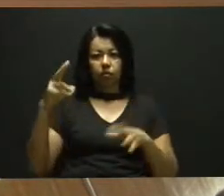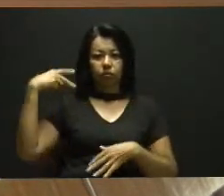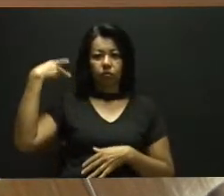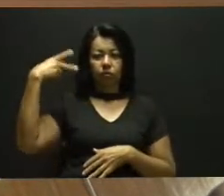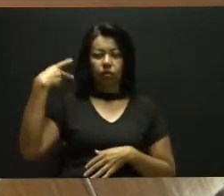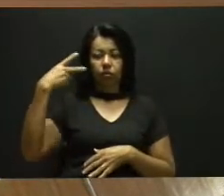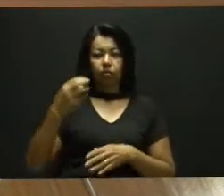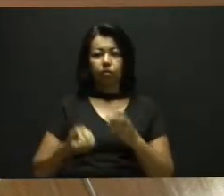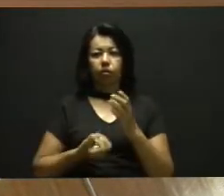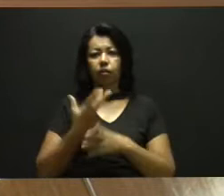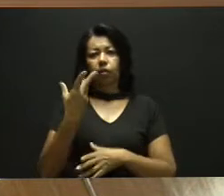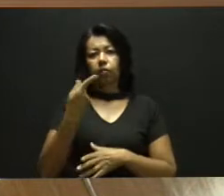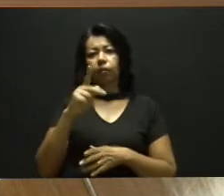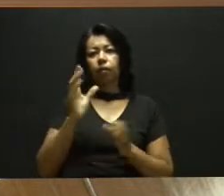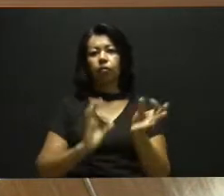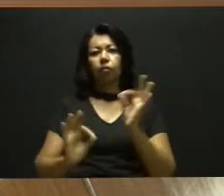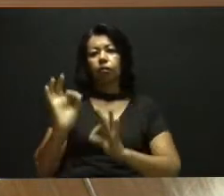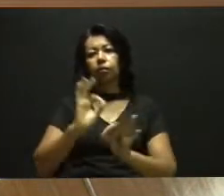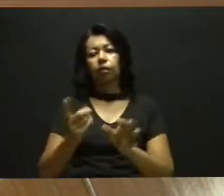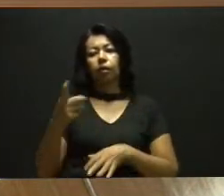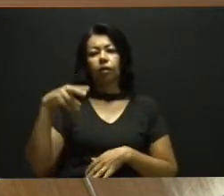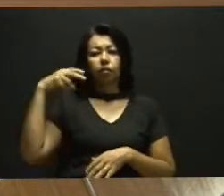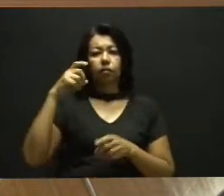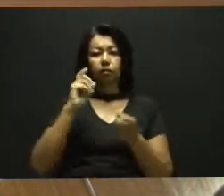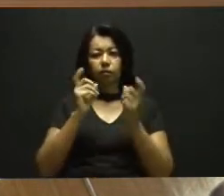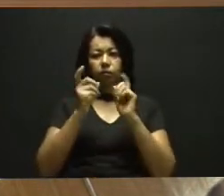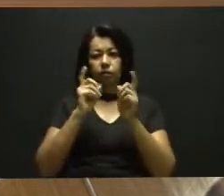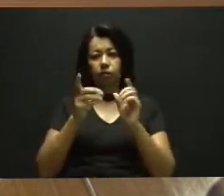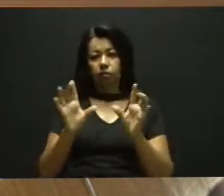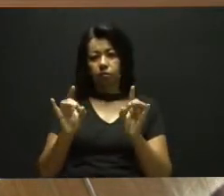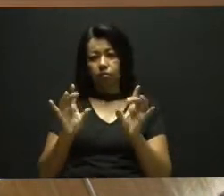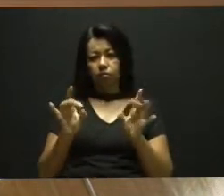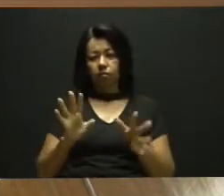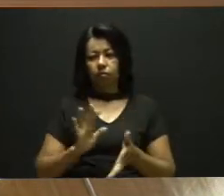criada para organizar este ato solene